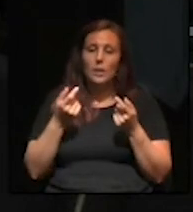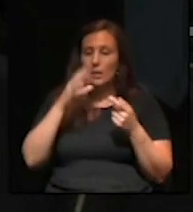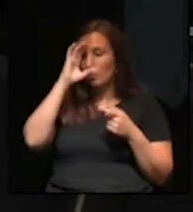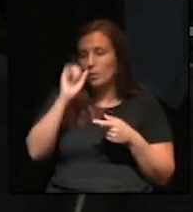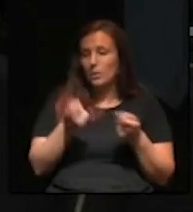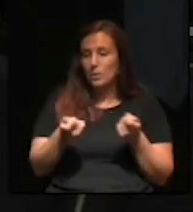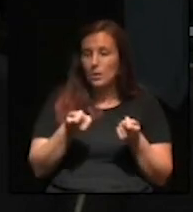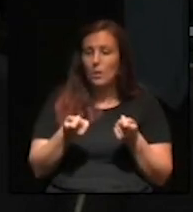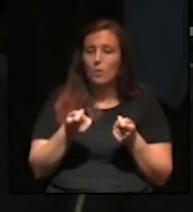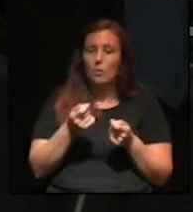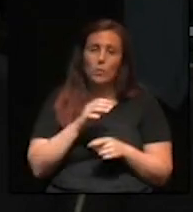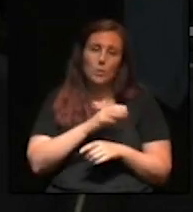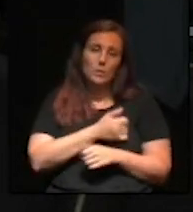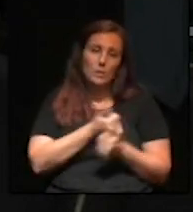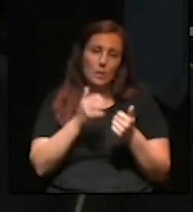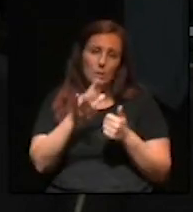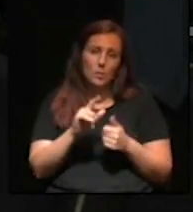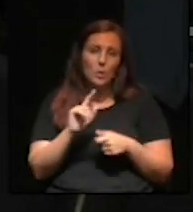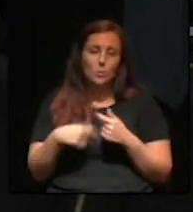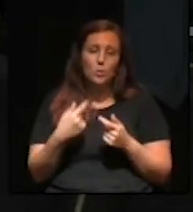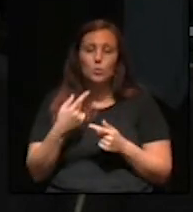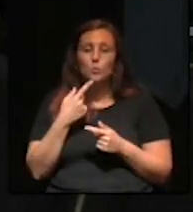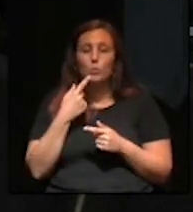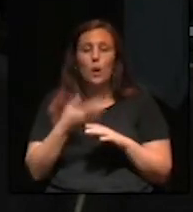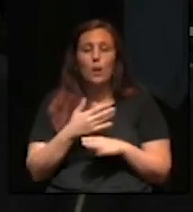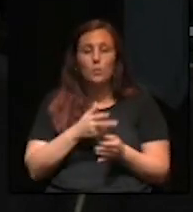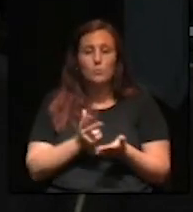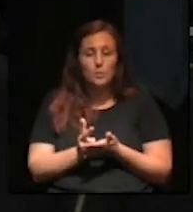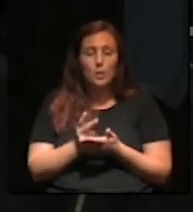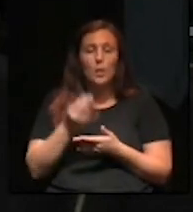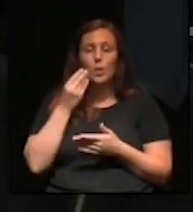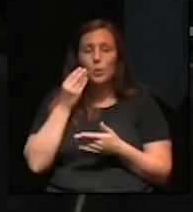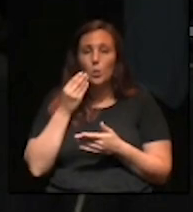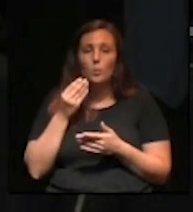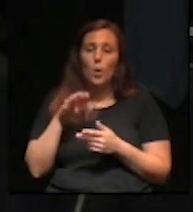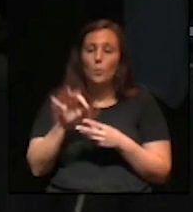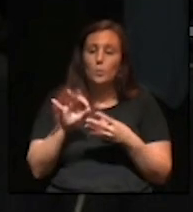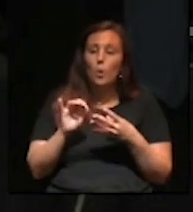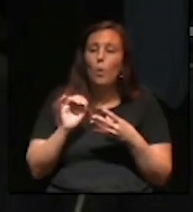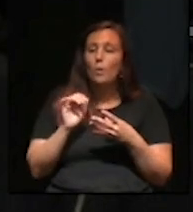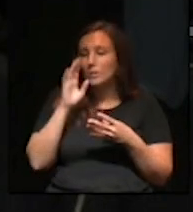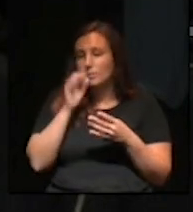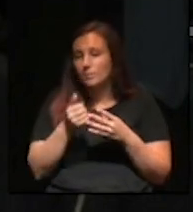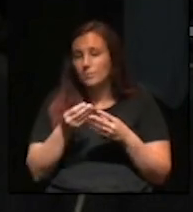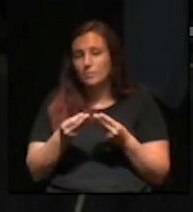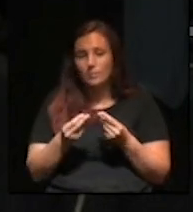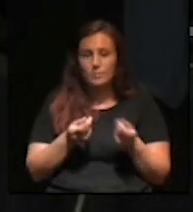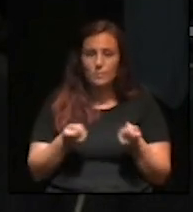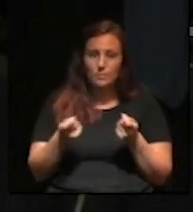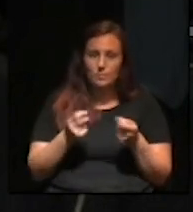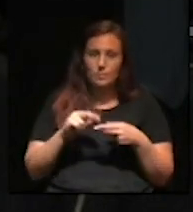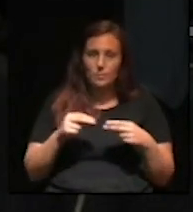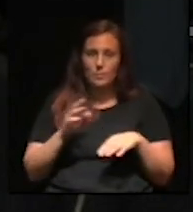Lisboa. Na altura certa, o LIVRE questionou o Executivo sobre a razoabilidade das opções e a qualidade da gestão municipal